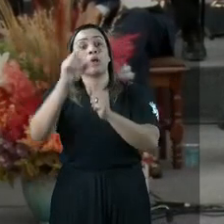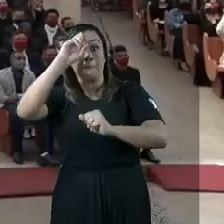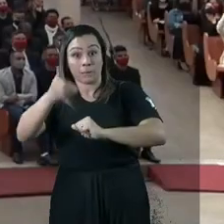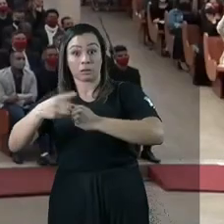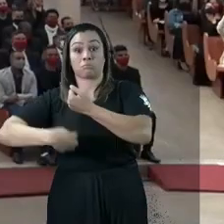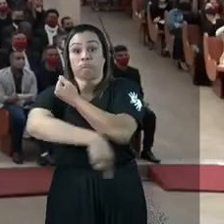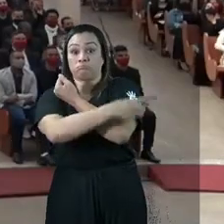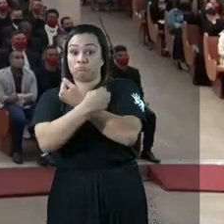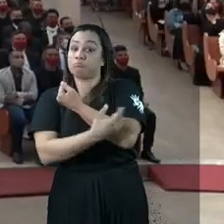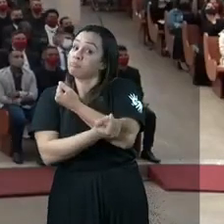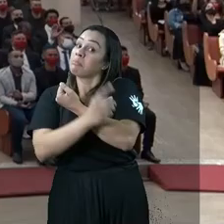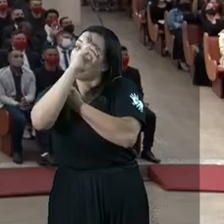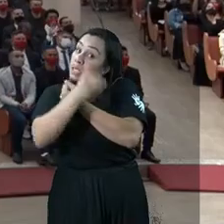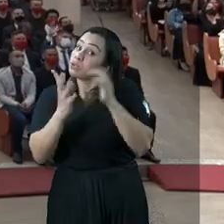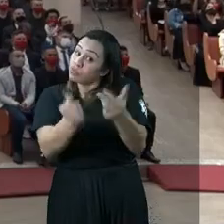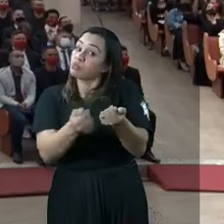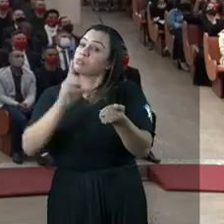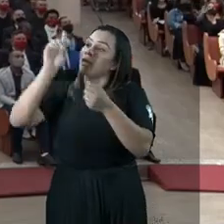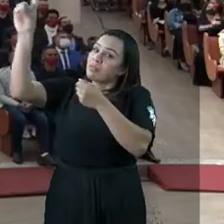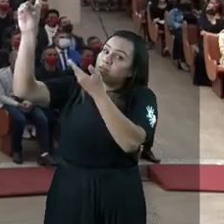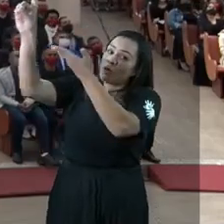está entendendo isso?